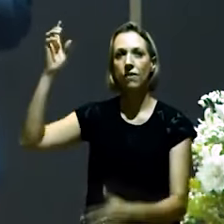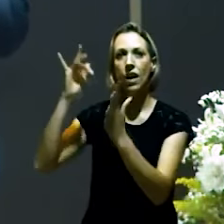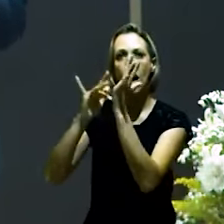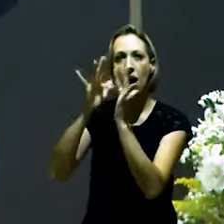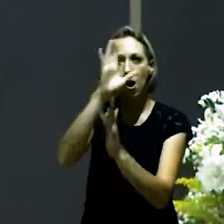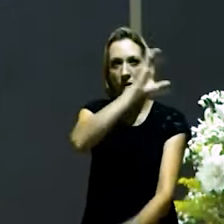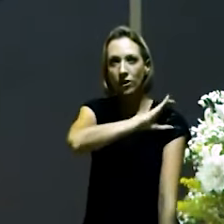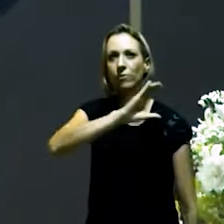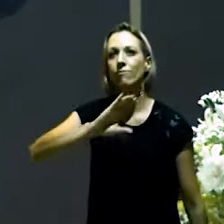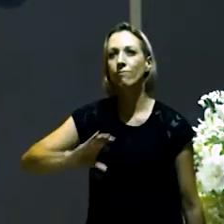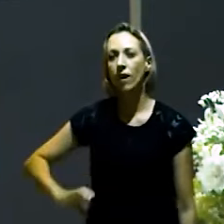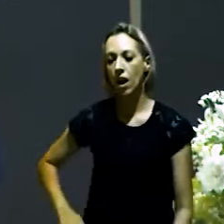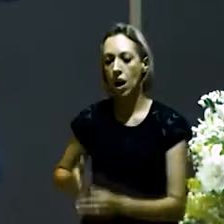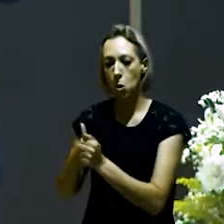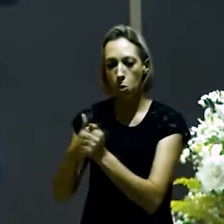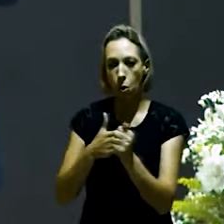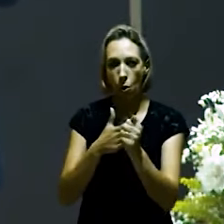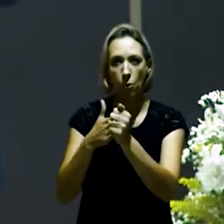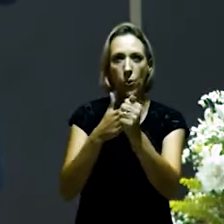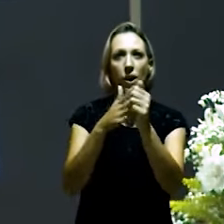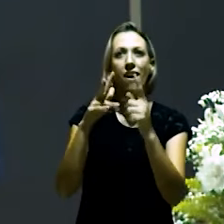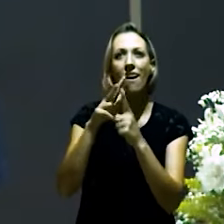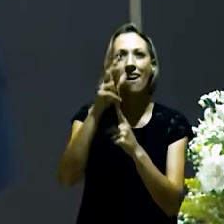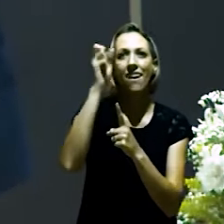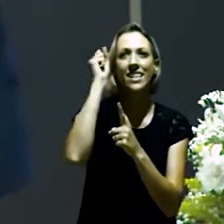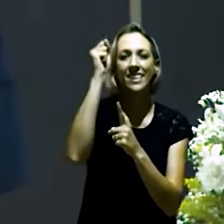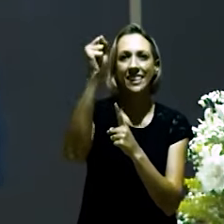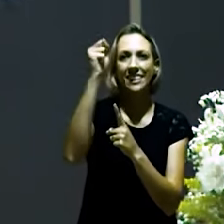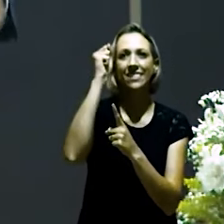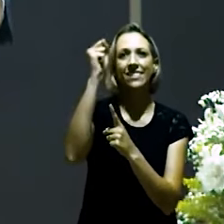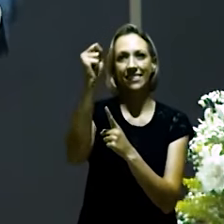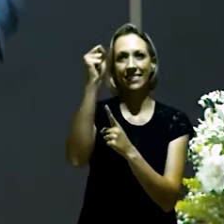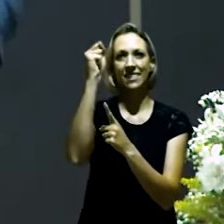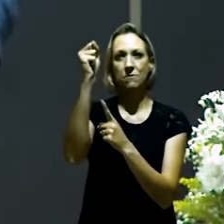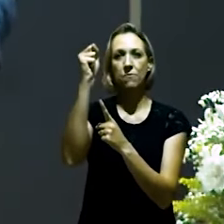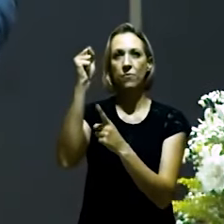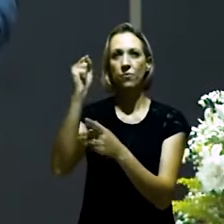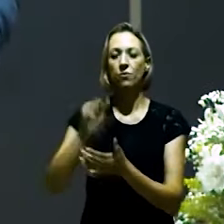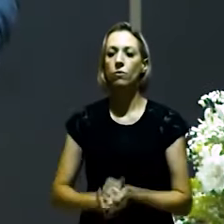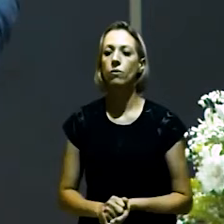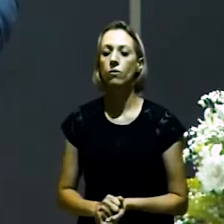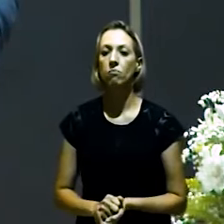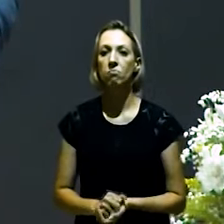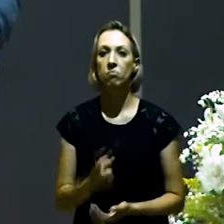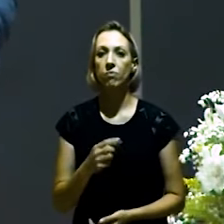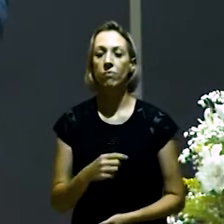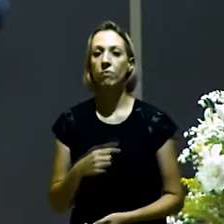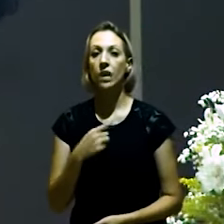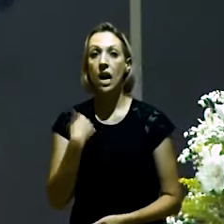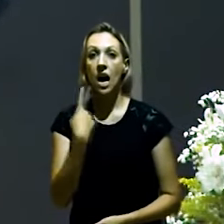nos conduz em triunfo, e por meio de nós manifesta a fragrância do